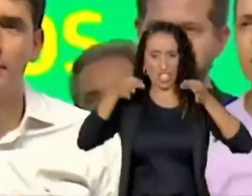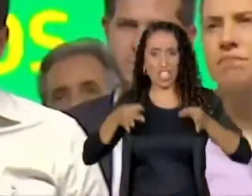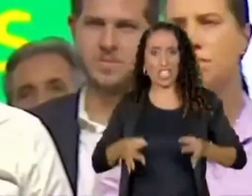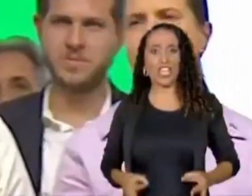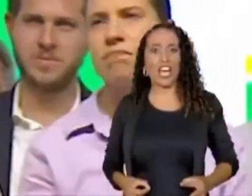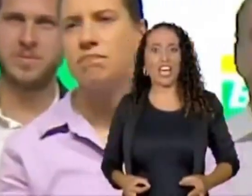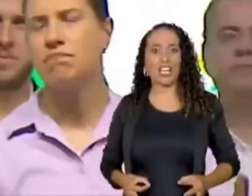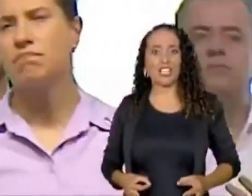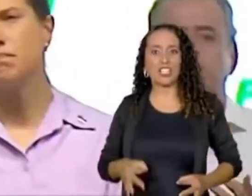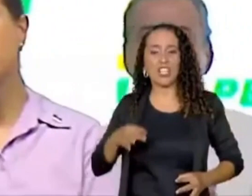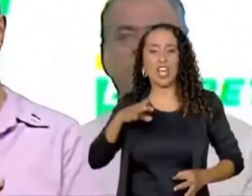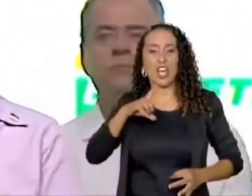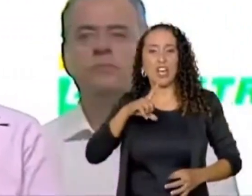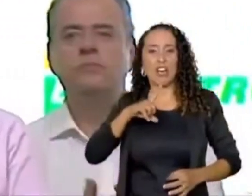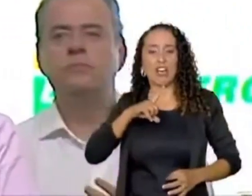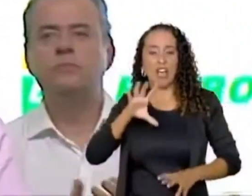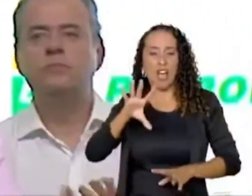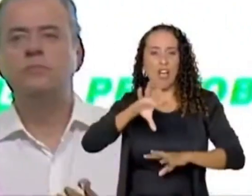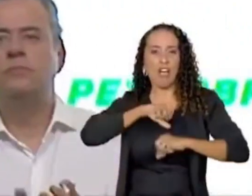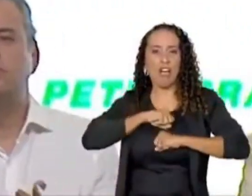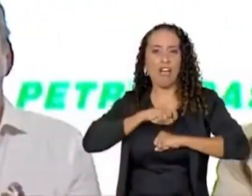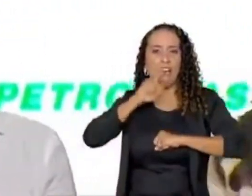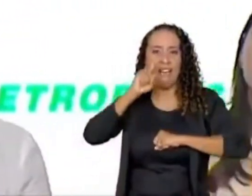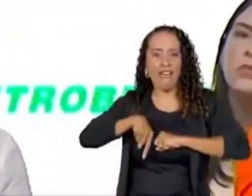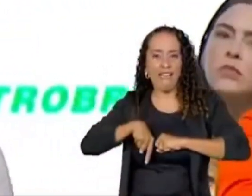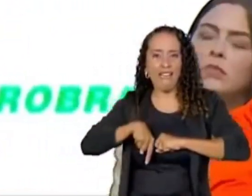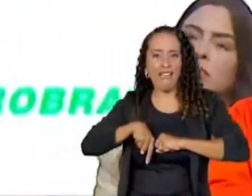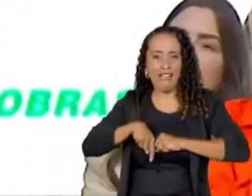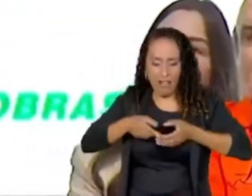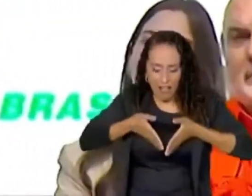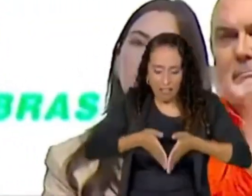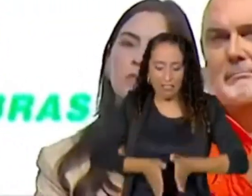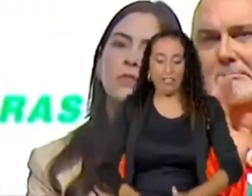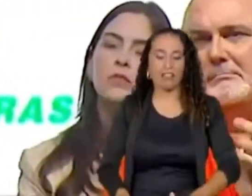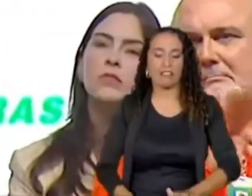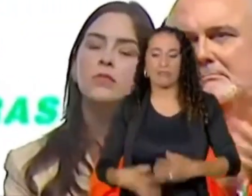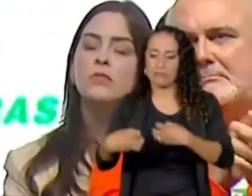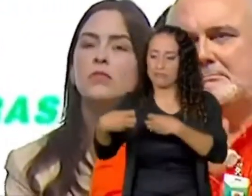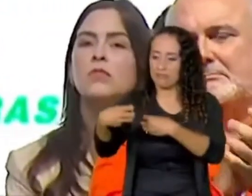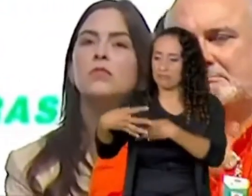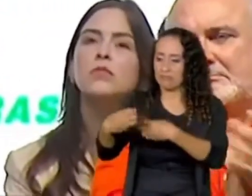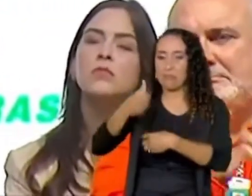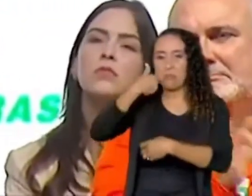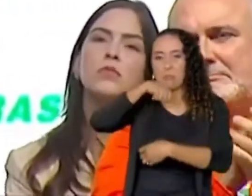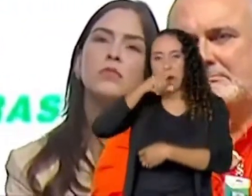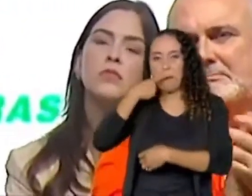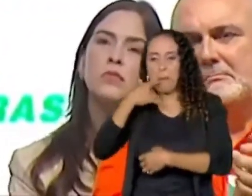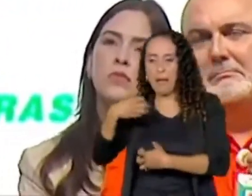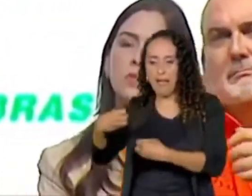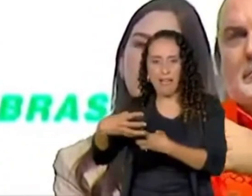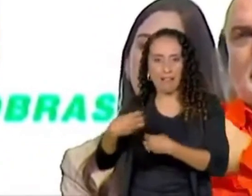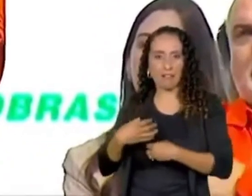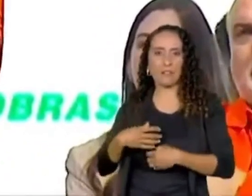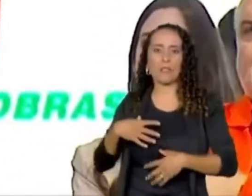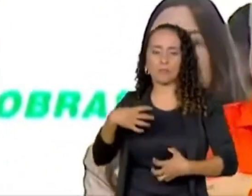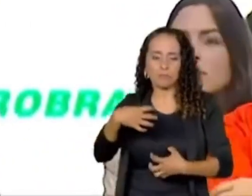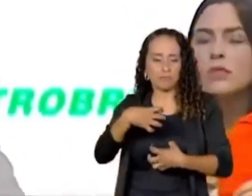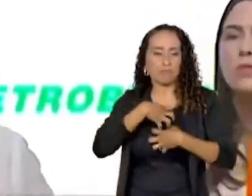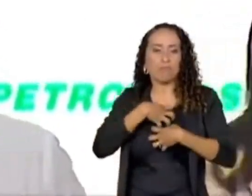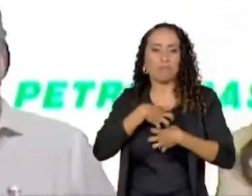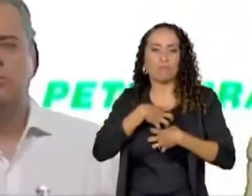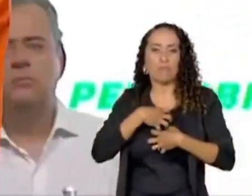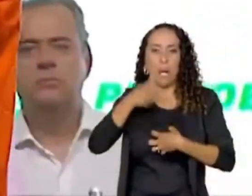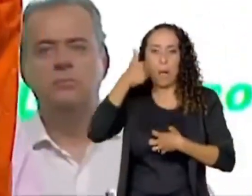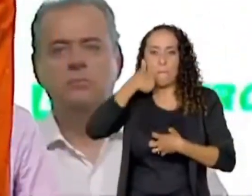Dignidade a gente adquire é no berço, com a educação que a gente recebe. E eu fui educado por uma mulher